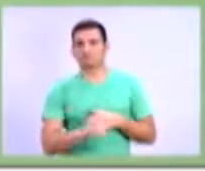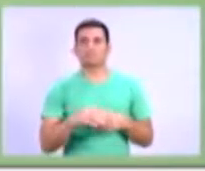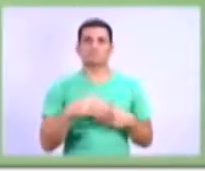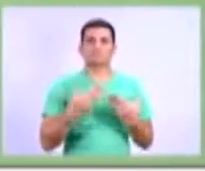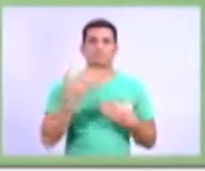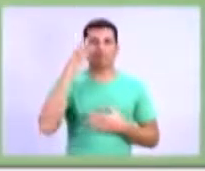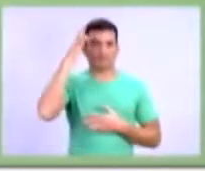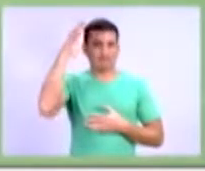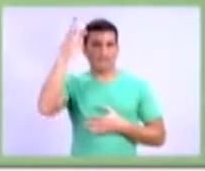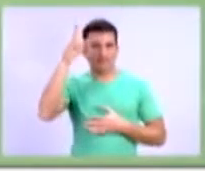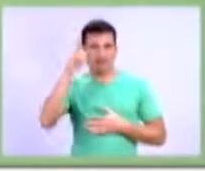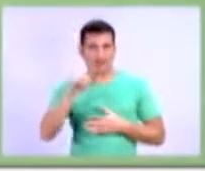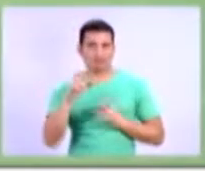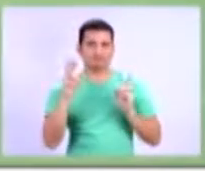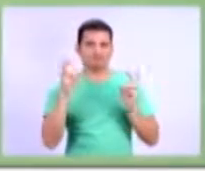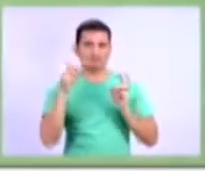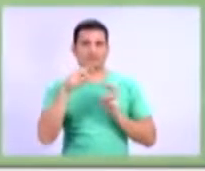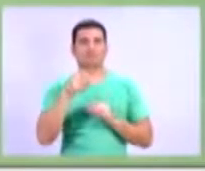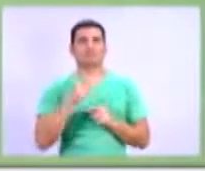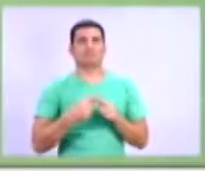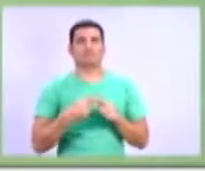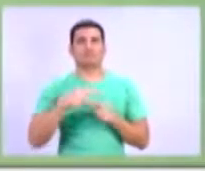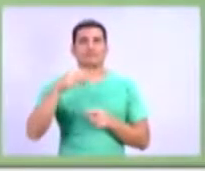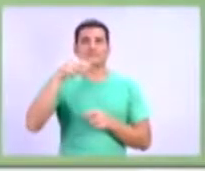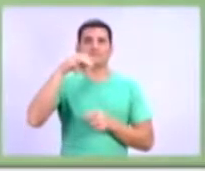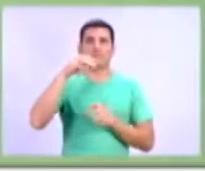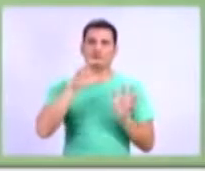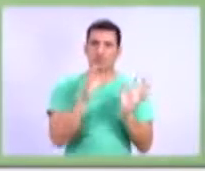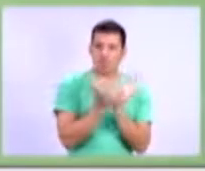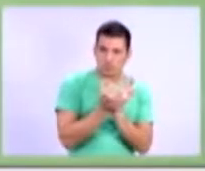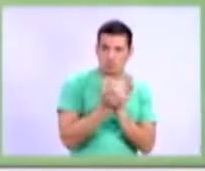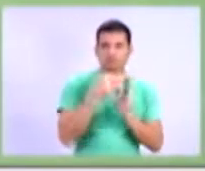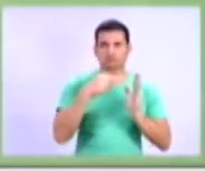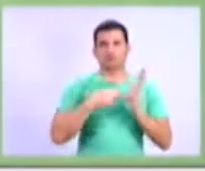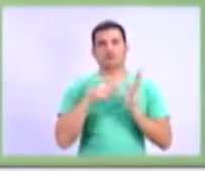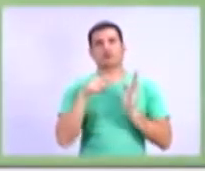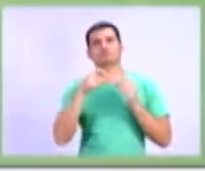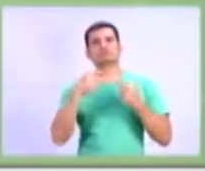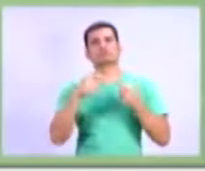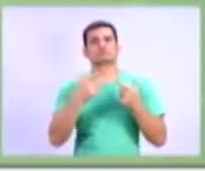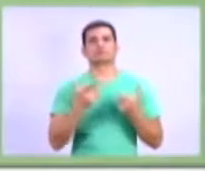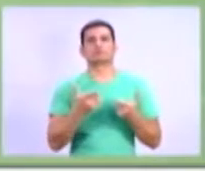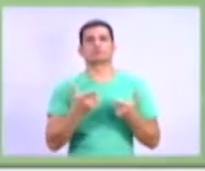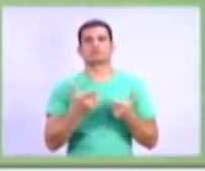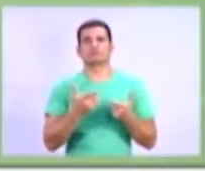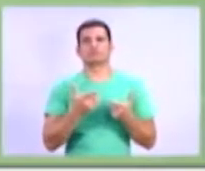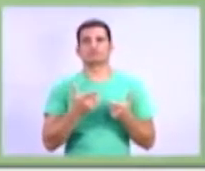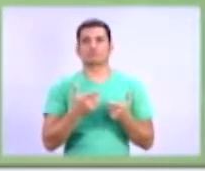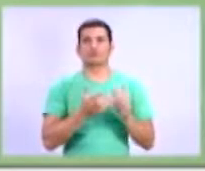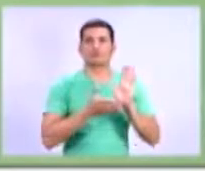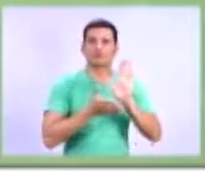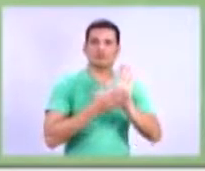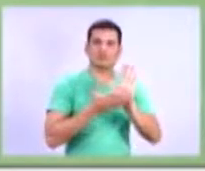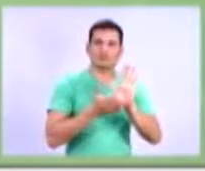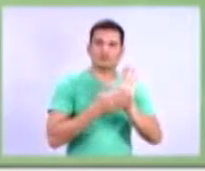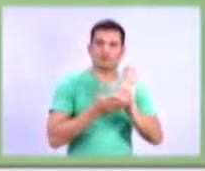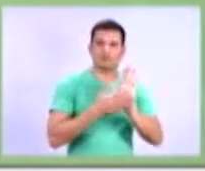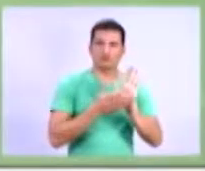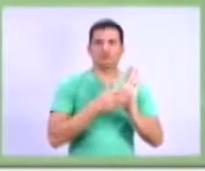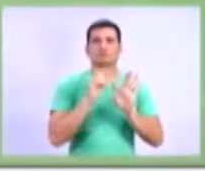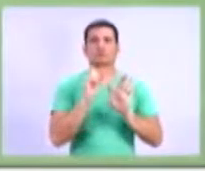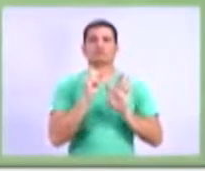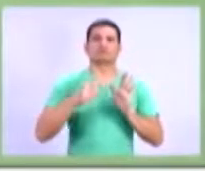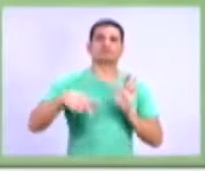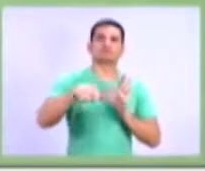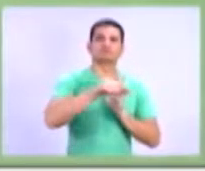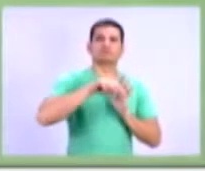que a moralidade, ela tem que se reportar ou tem que ser proposta pelas